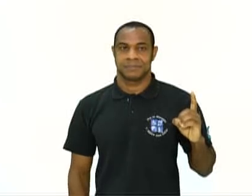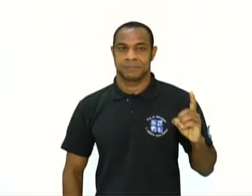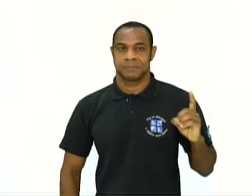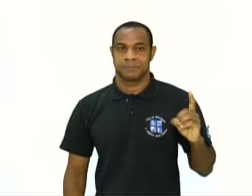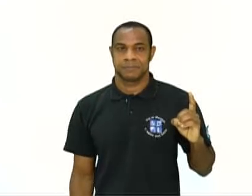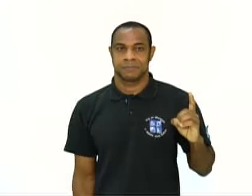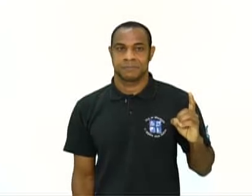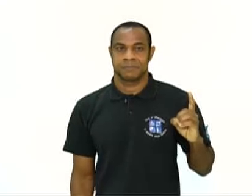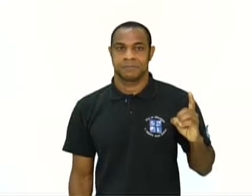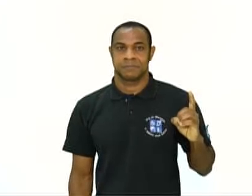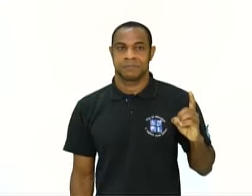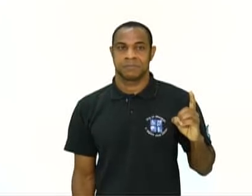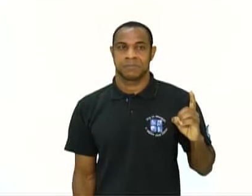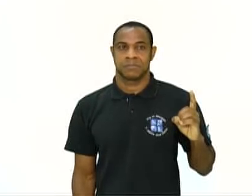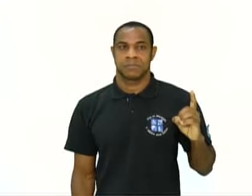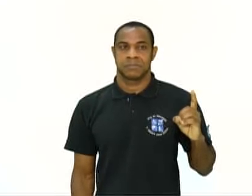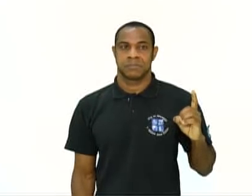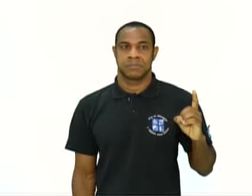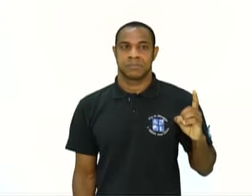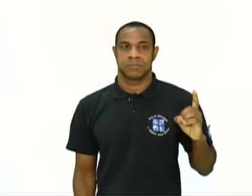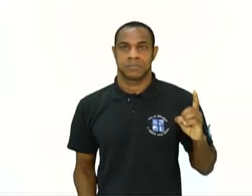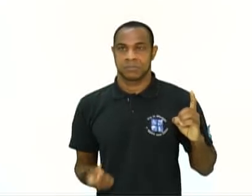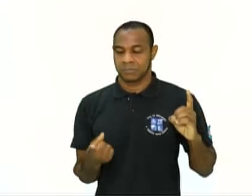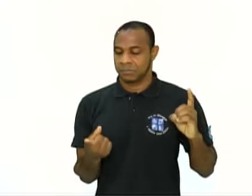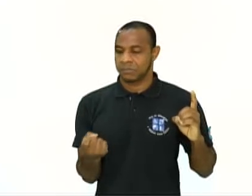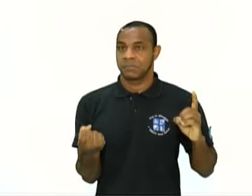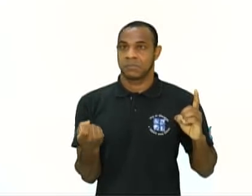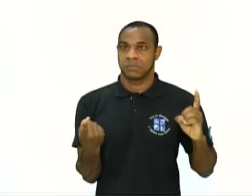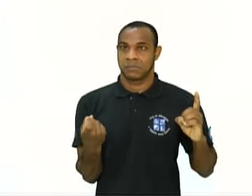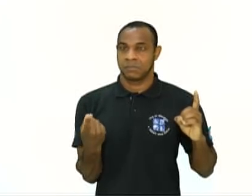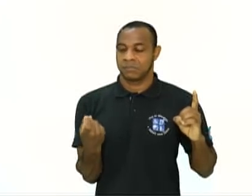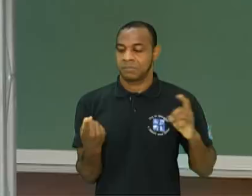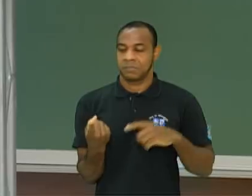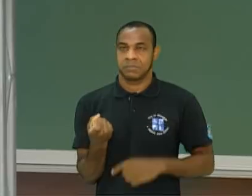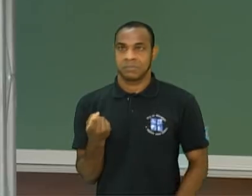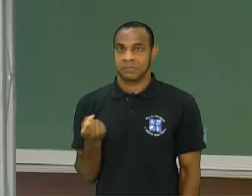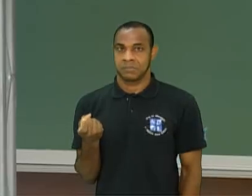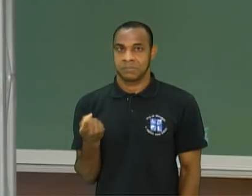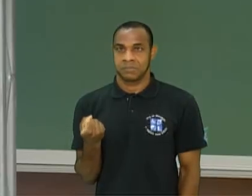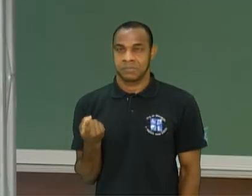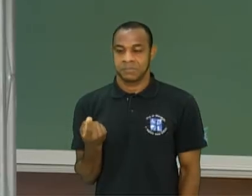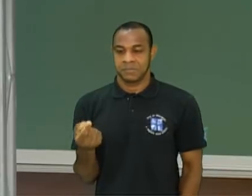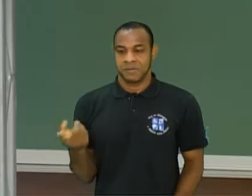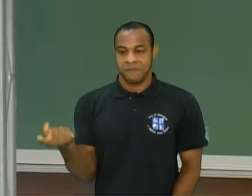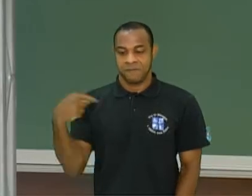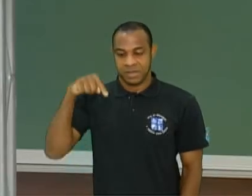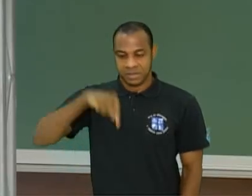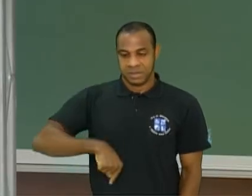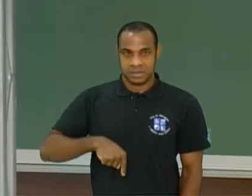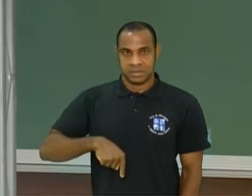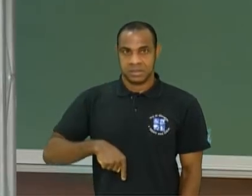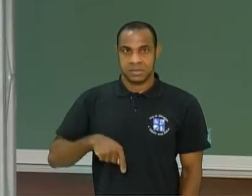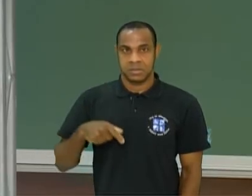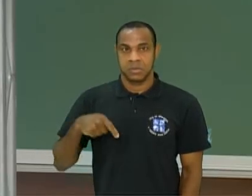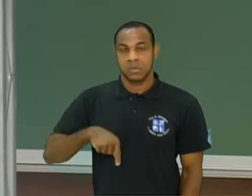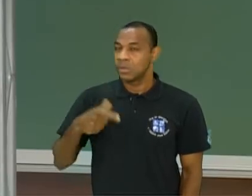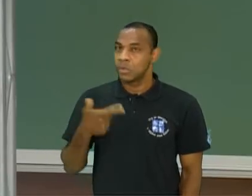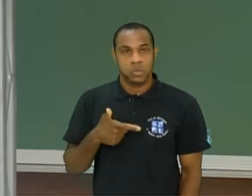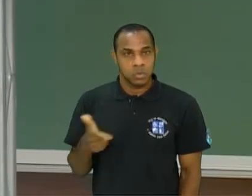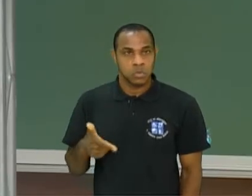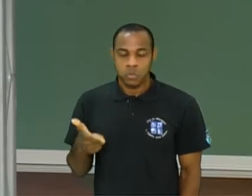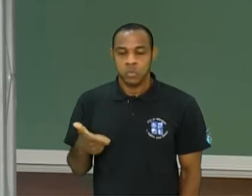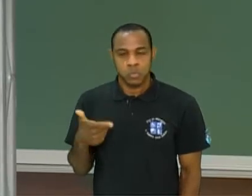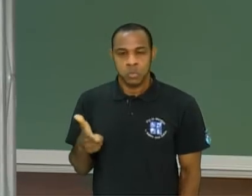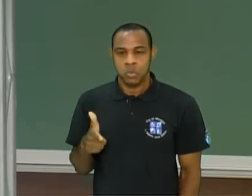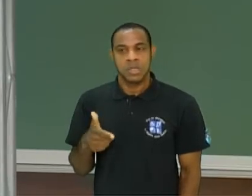many Asian countries. Dobrar o seu dedo indicador para dizer vem aqui não é indicado em